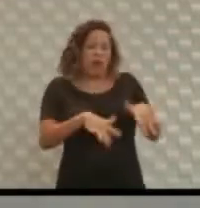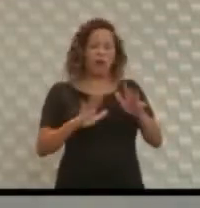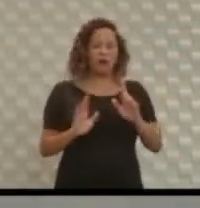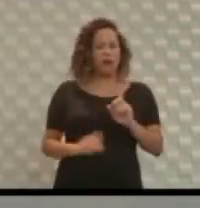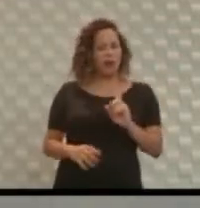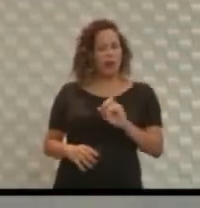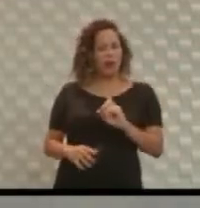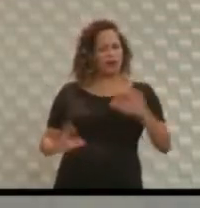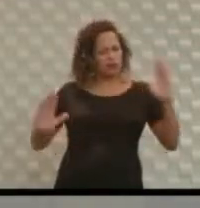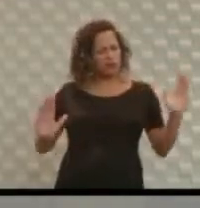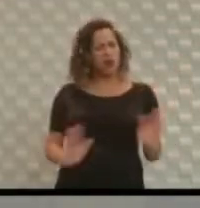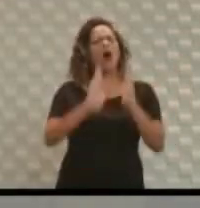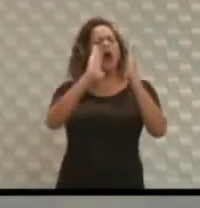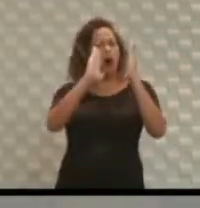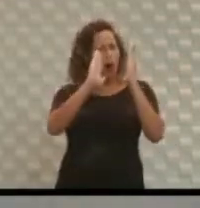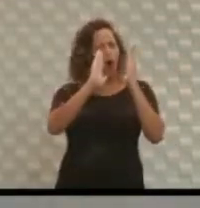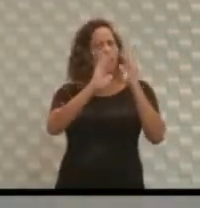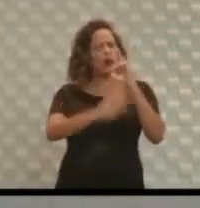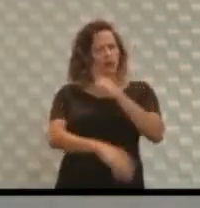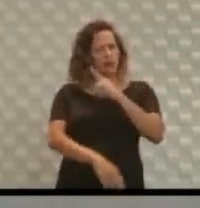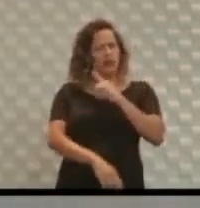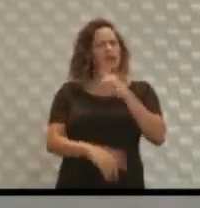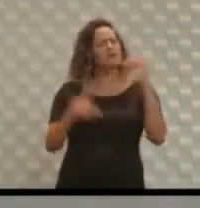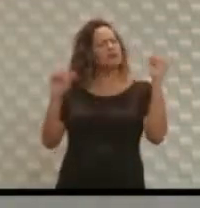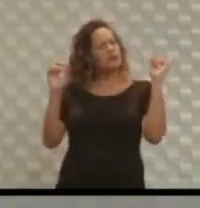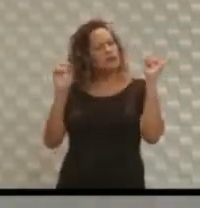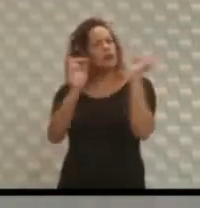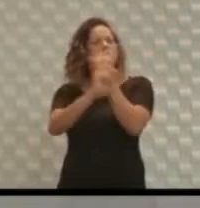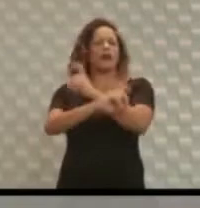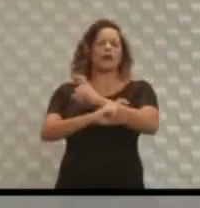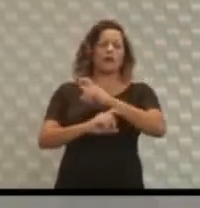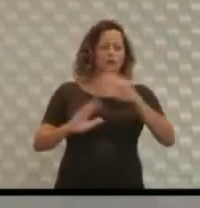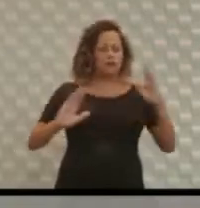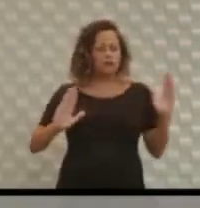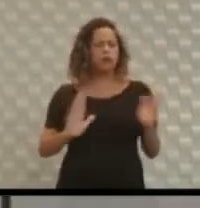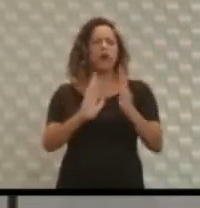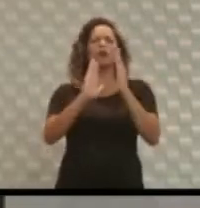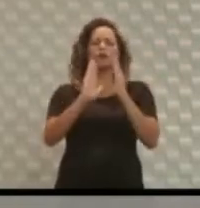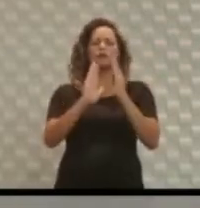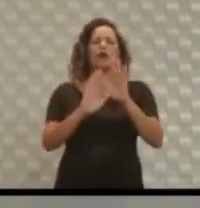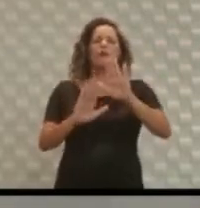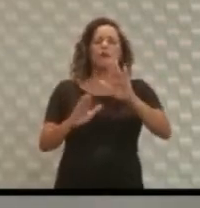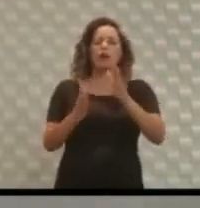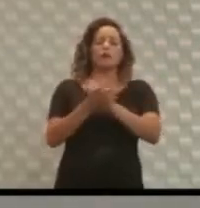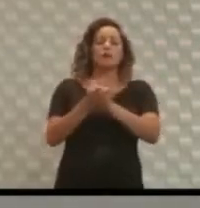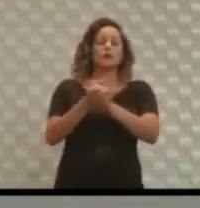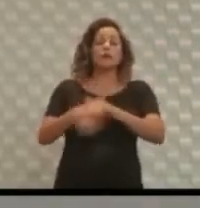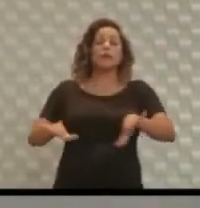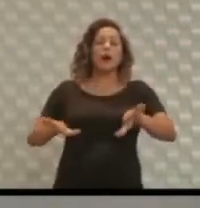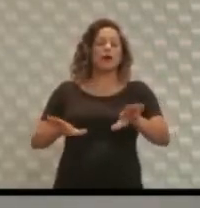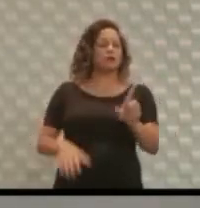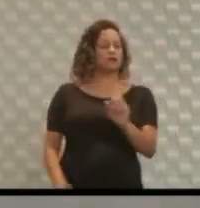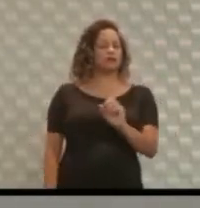dificuldades. Tem que enfrentar as dificuldades, mas separação não pode ser